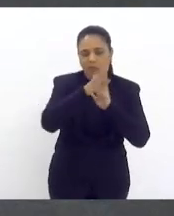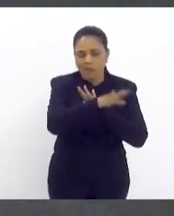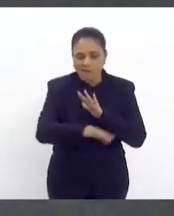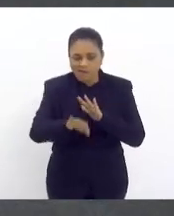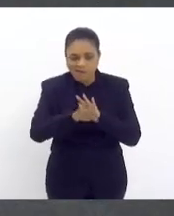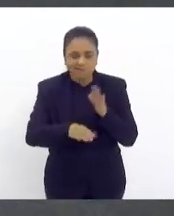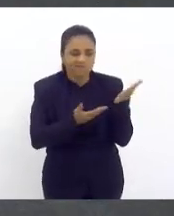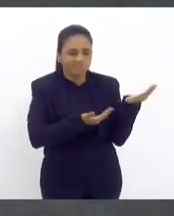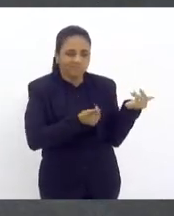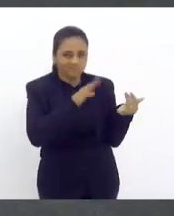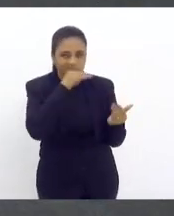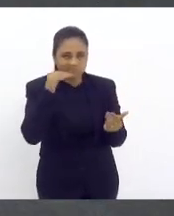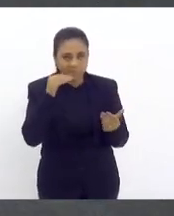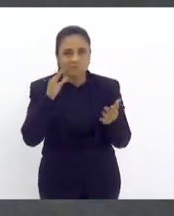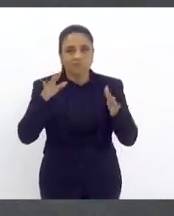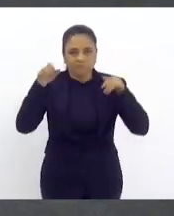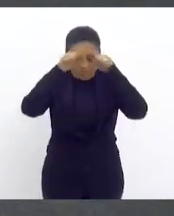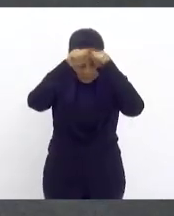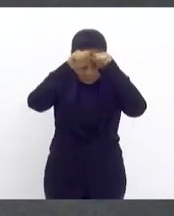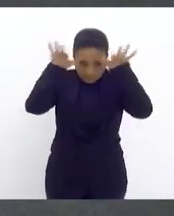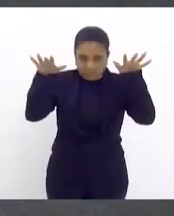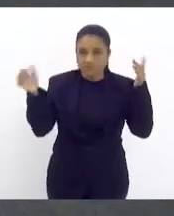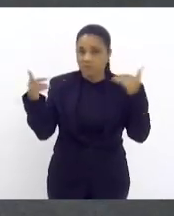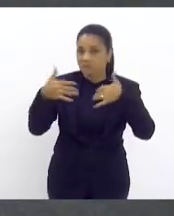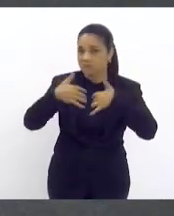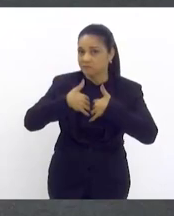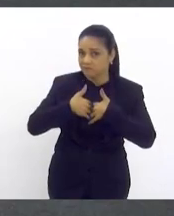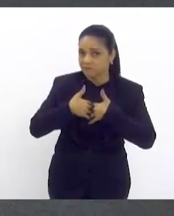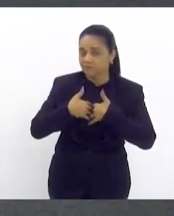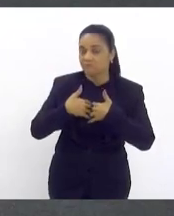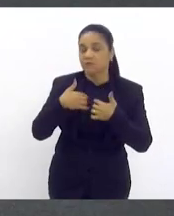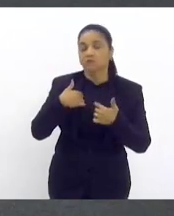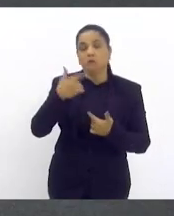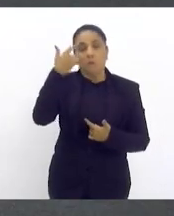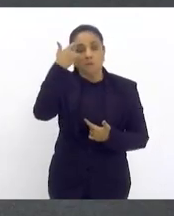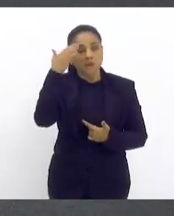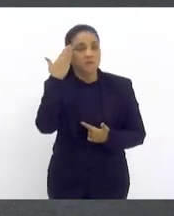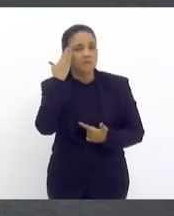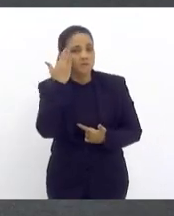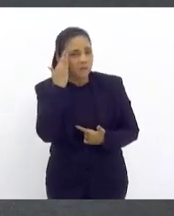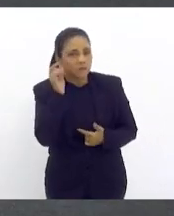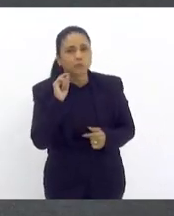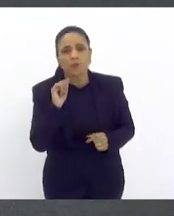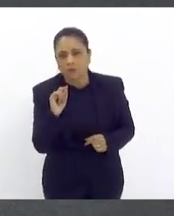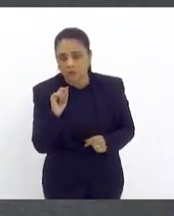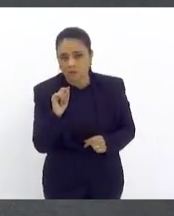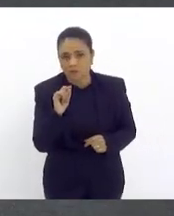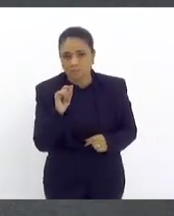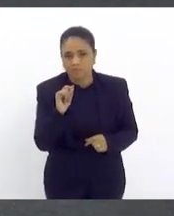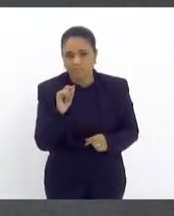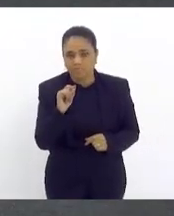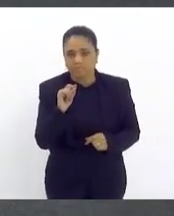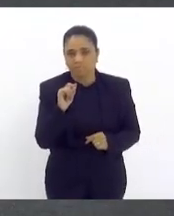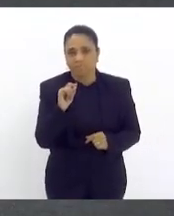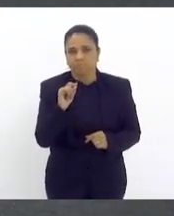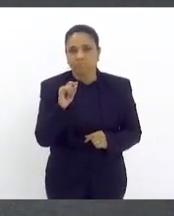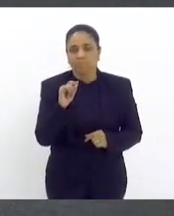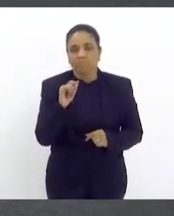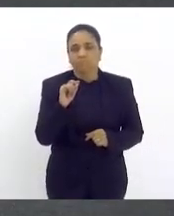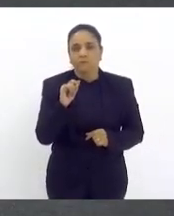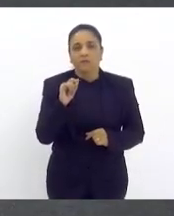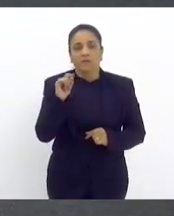transtorno de espectro autista acho que a gente avança hoje para o entendimento de que o peso